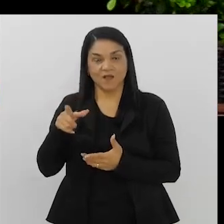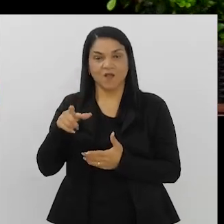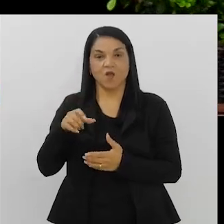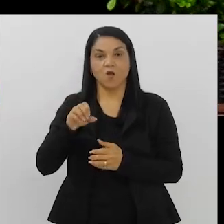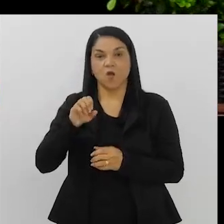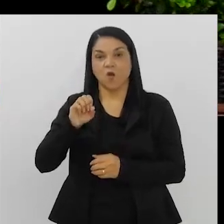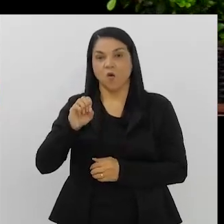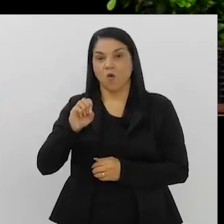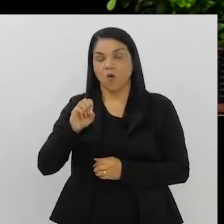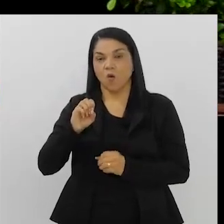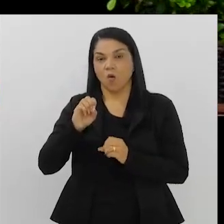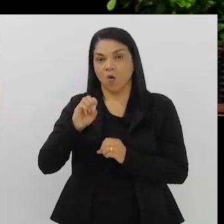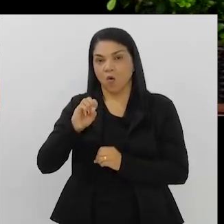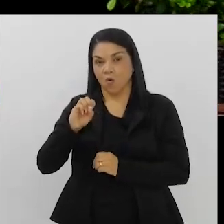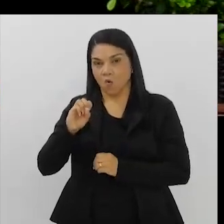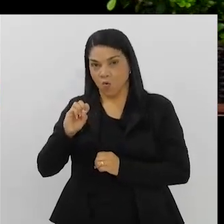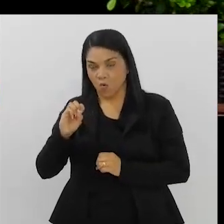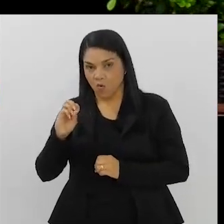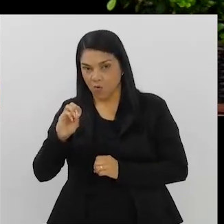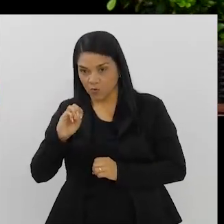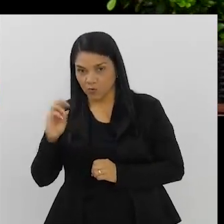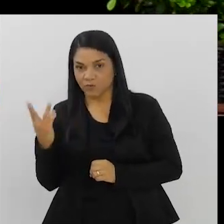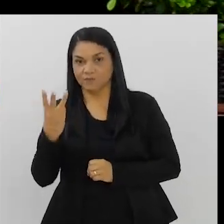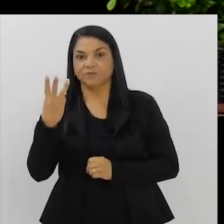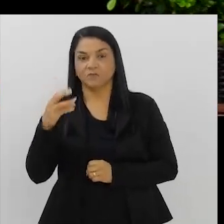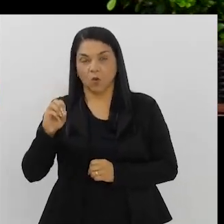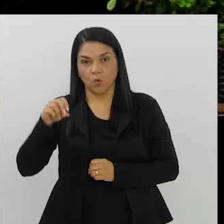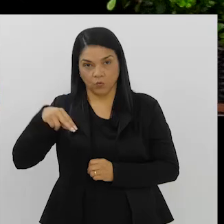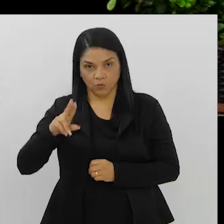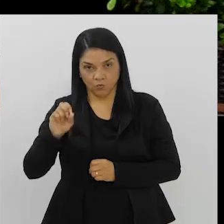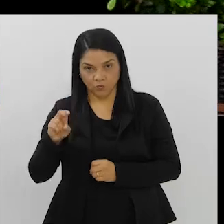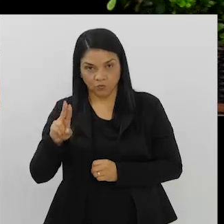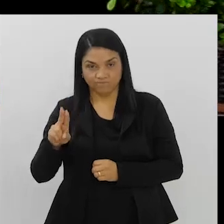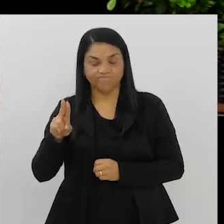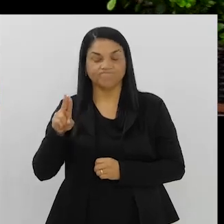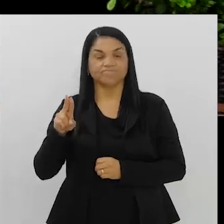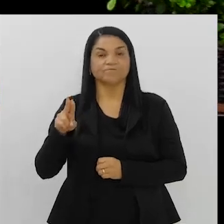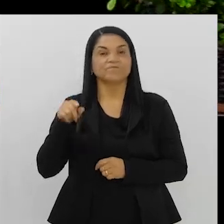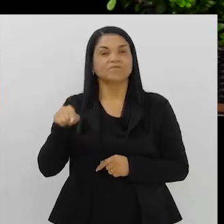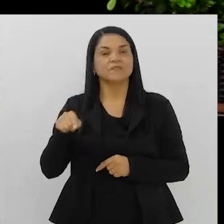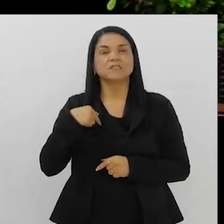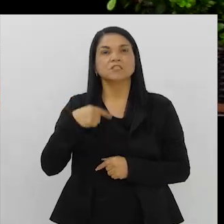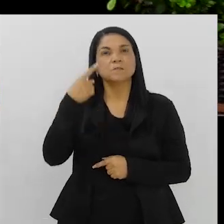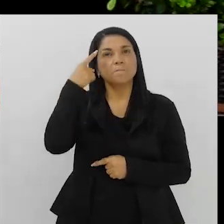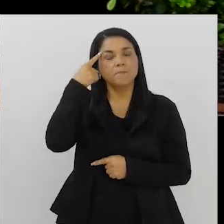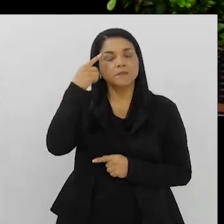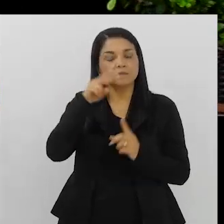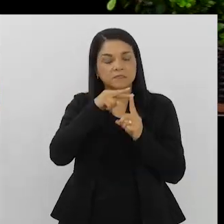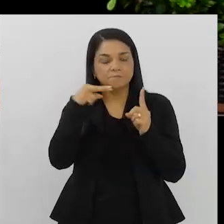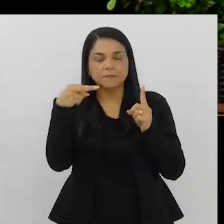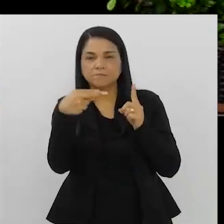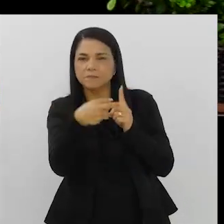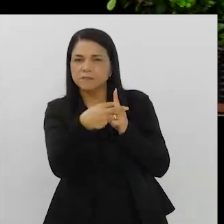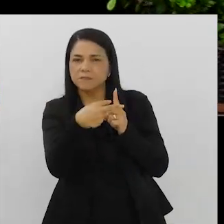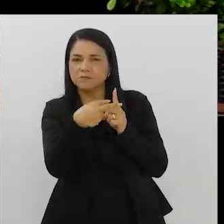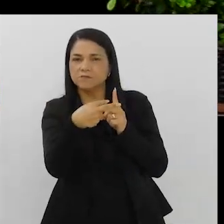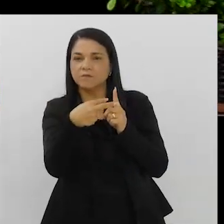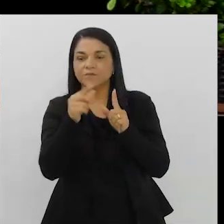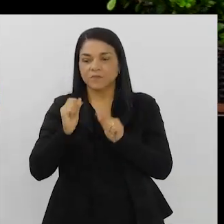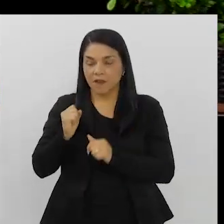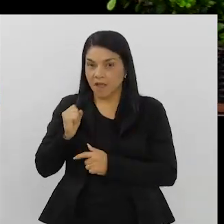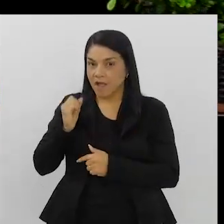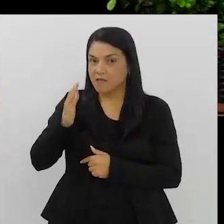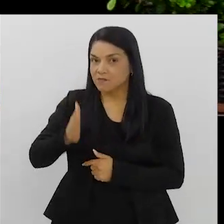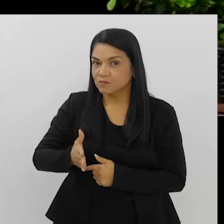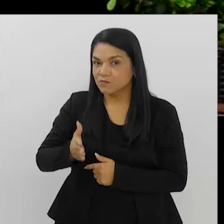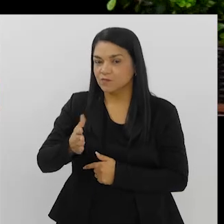ONU, né? Junto à Organização Mundial de Saúde, e a gente trabalha com essa perspectiva. Né? As nossas ações